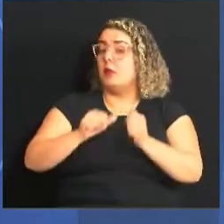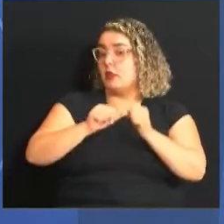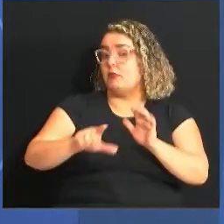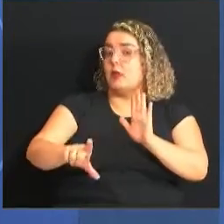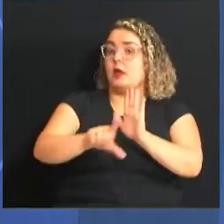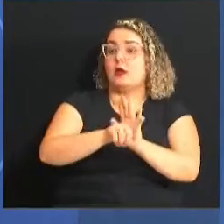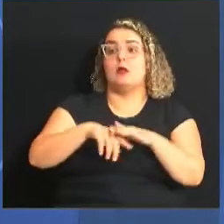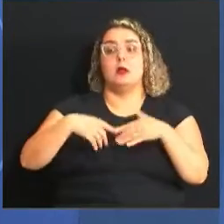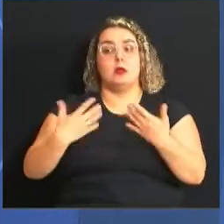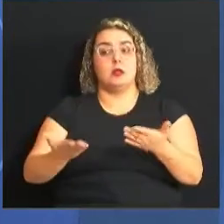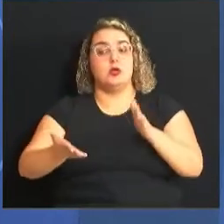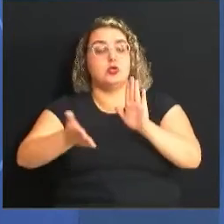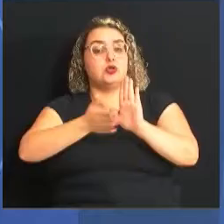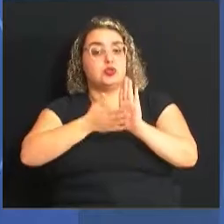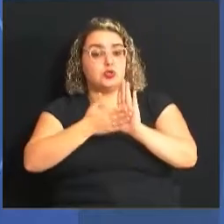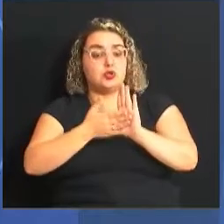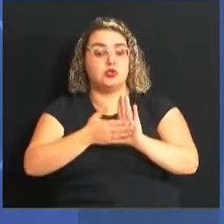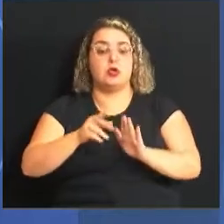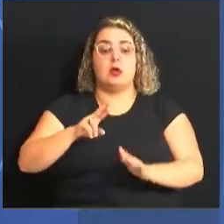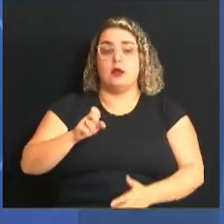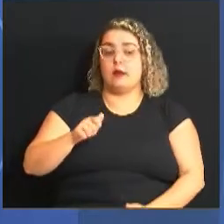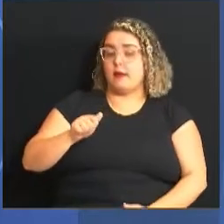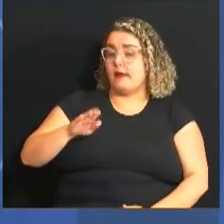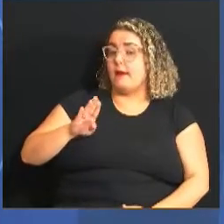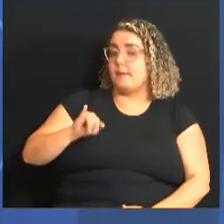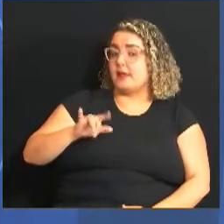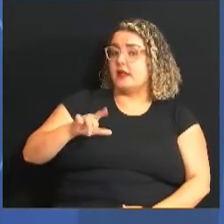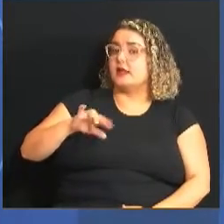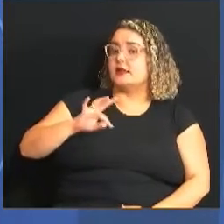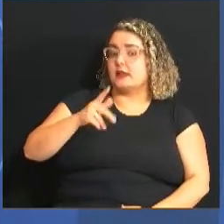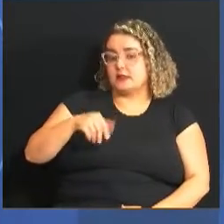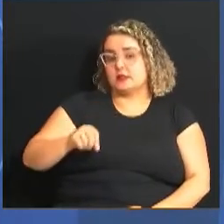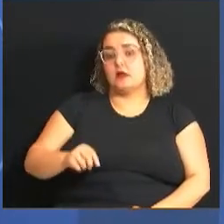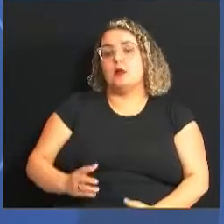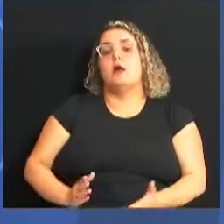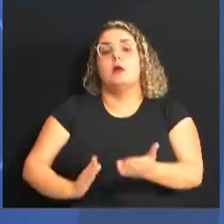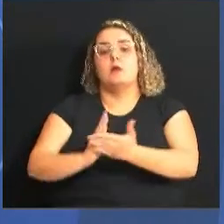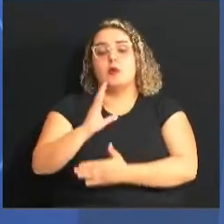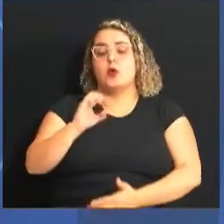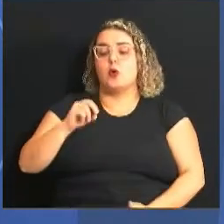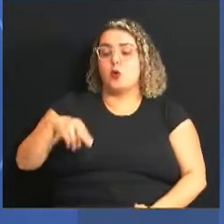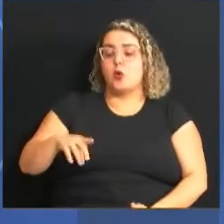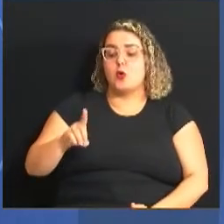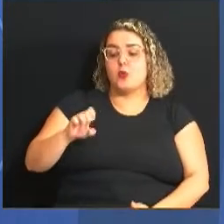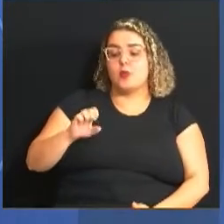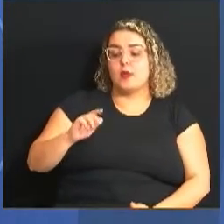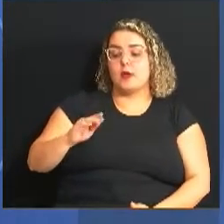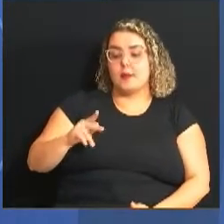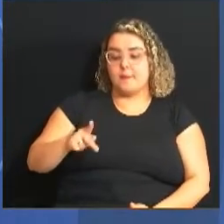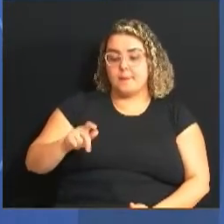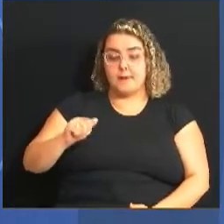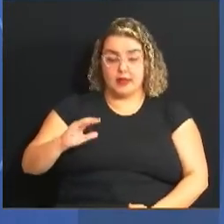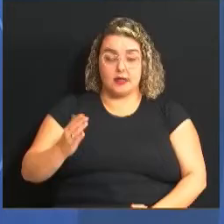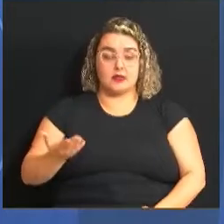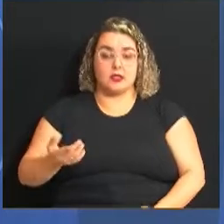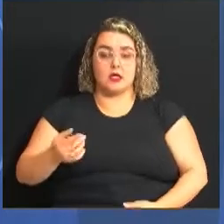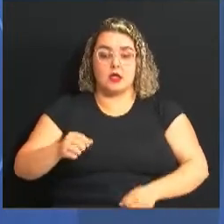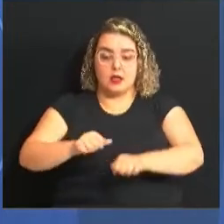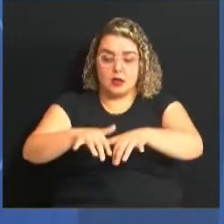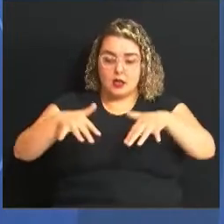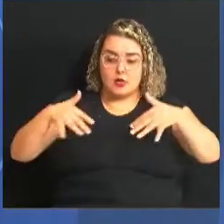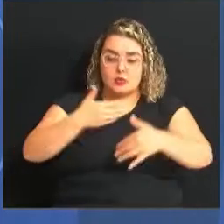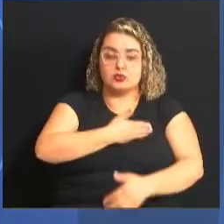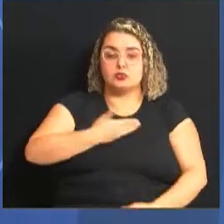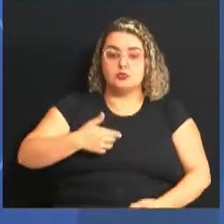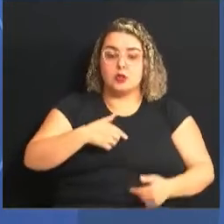as propostas de reabilitação sejam aprovadas pelo CONDEPAC. Então, a audiência pública para discutir toda essa revitalização da